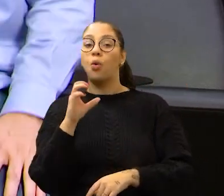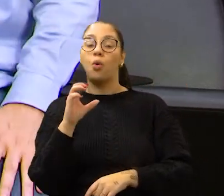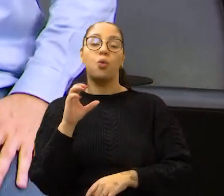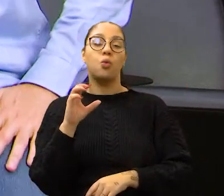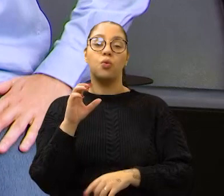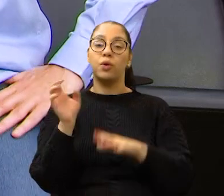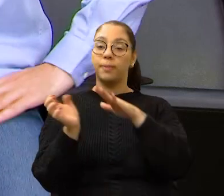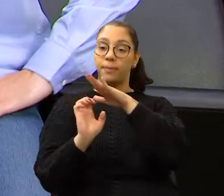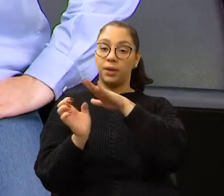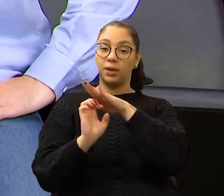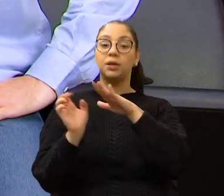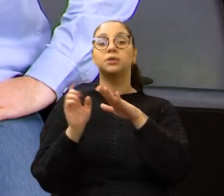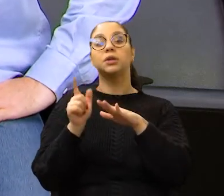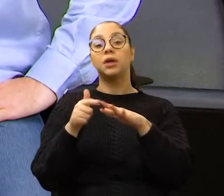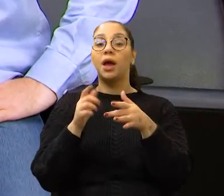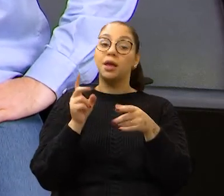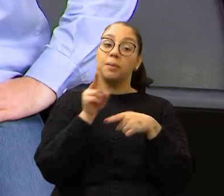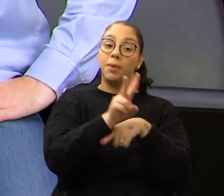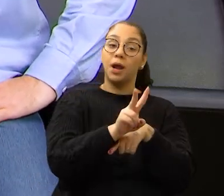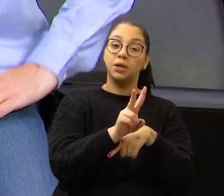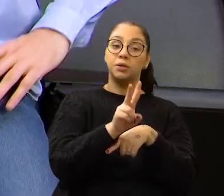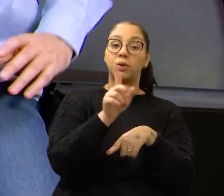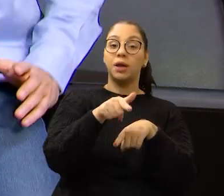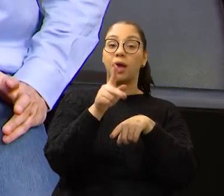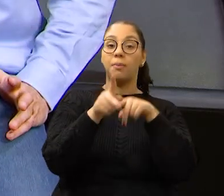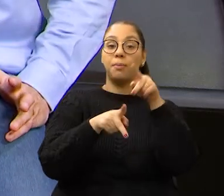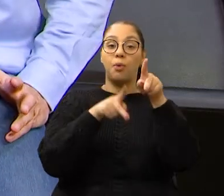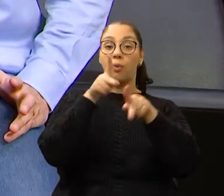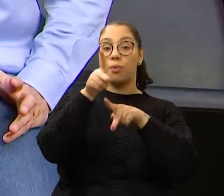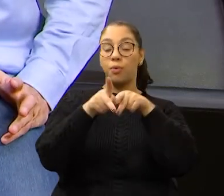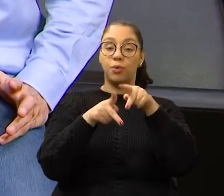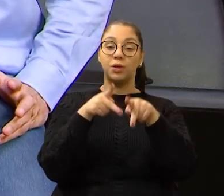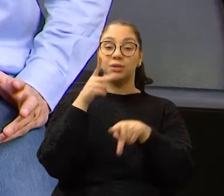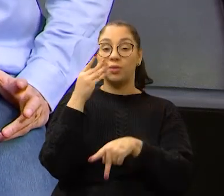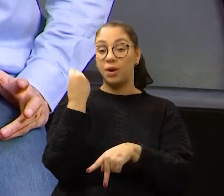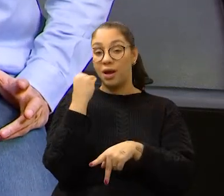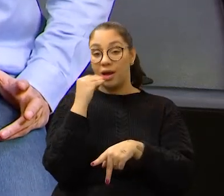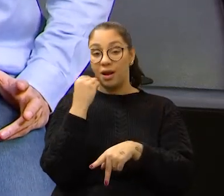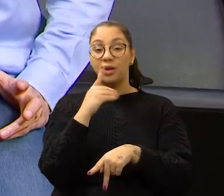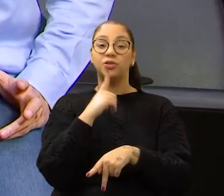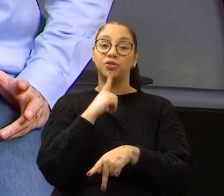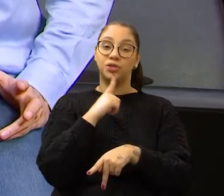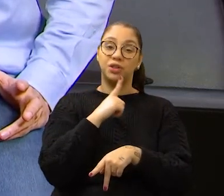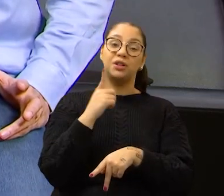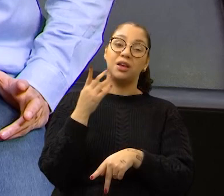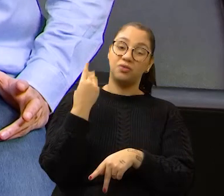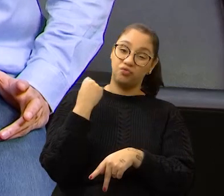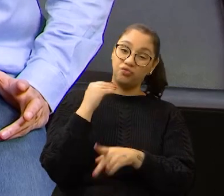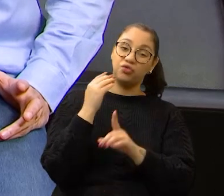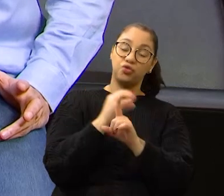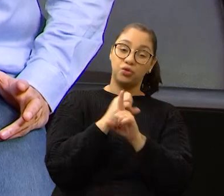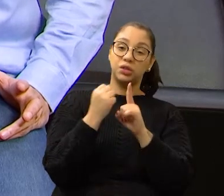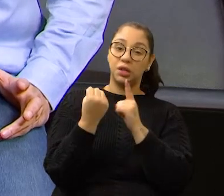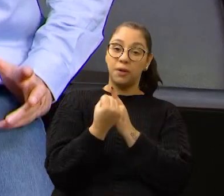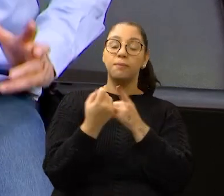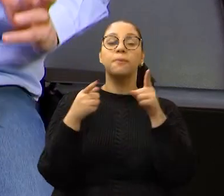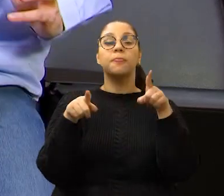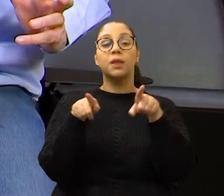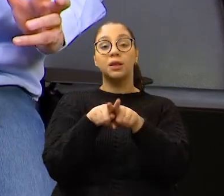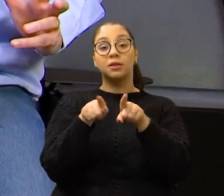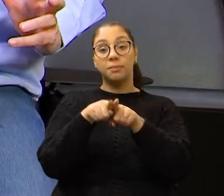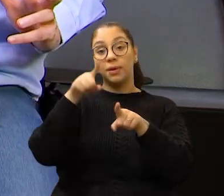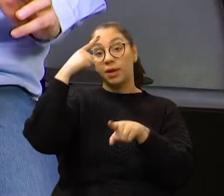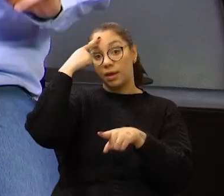por empréstimo, ou até em definitivo, para uma população carente que está em situação de vulnerabilidade social.